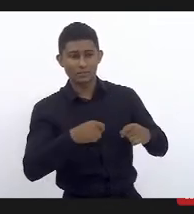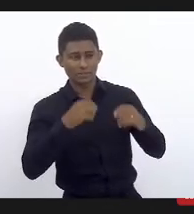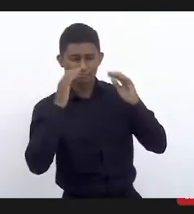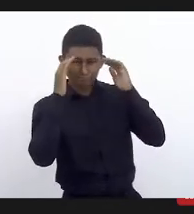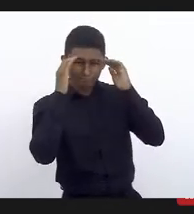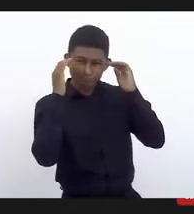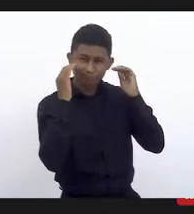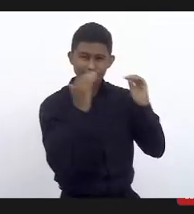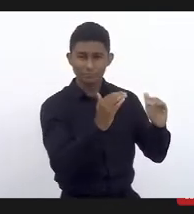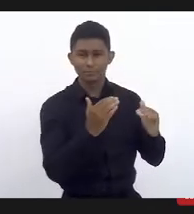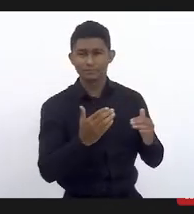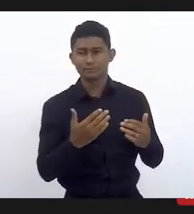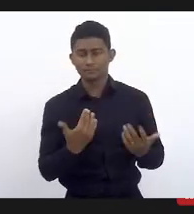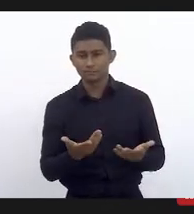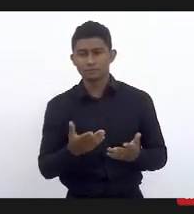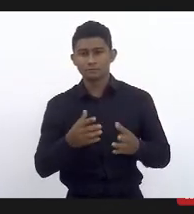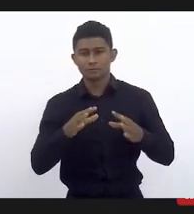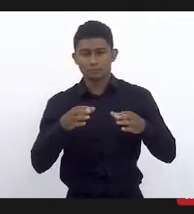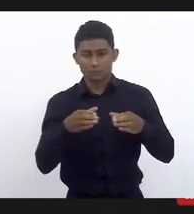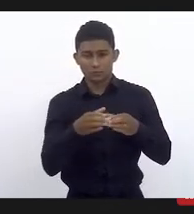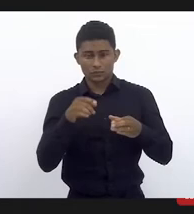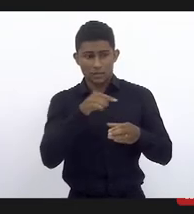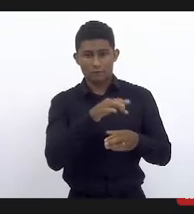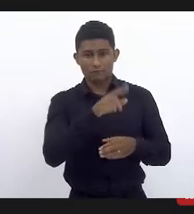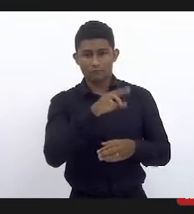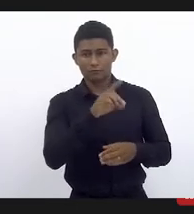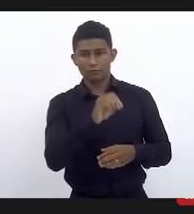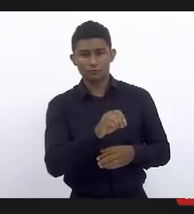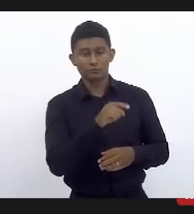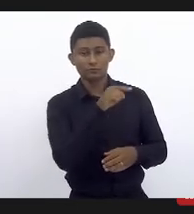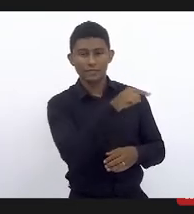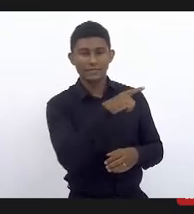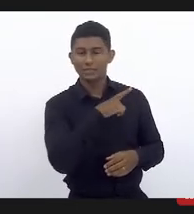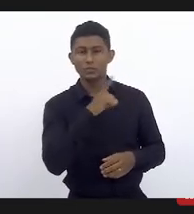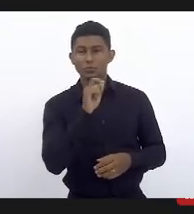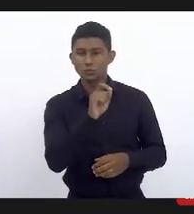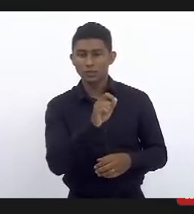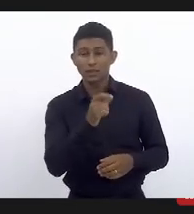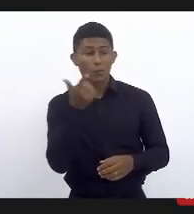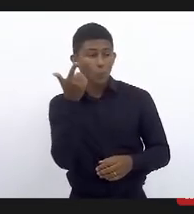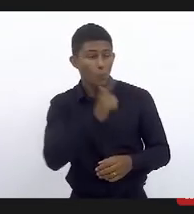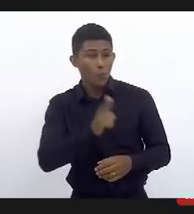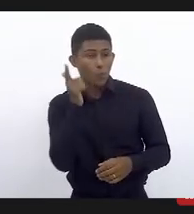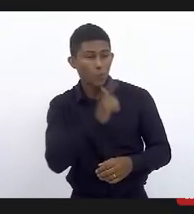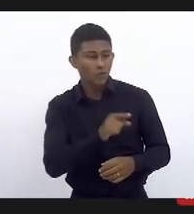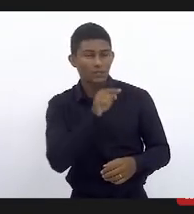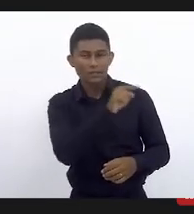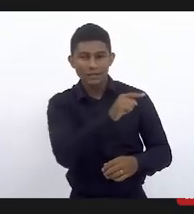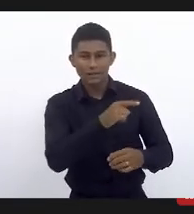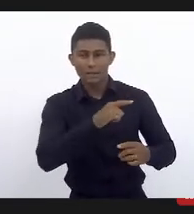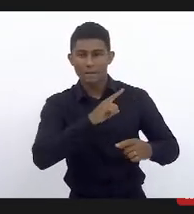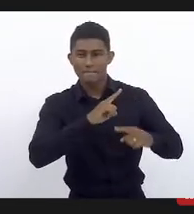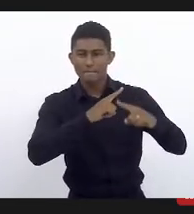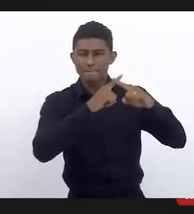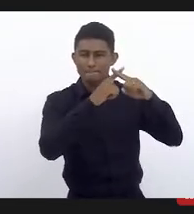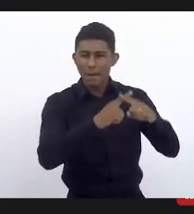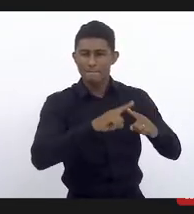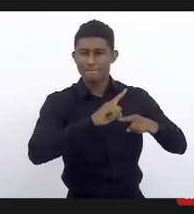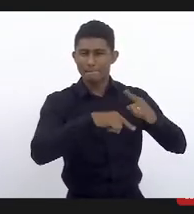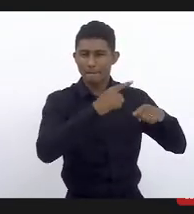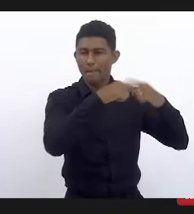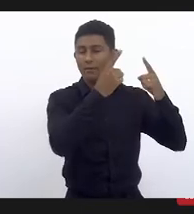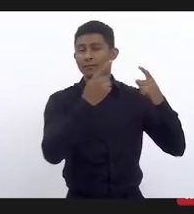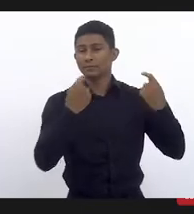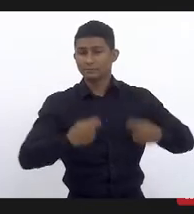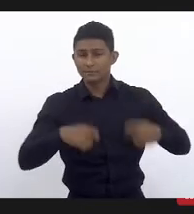Então, o planejamento do fundo, para que ele tenha um efeito multiplicador, que o Bruno Léo falou aí, ele tem que estar muito próximo do